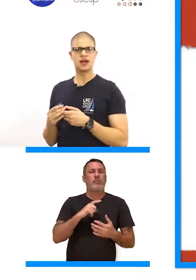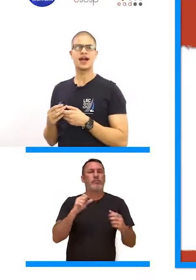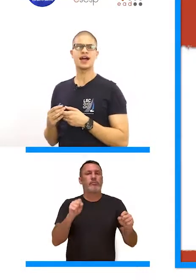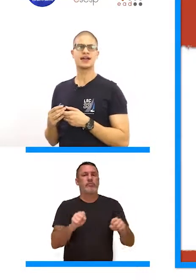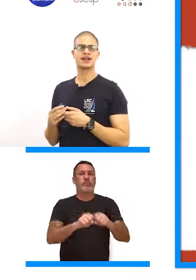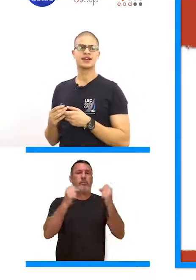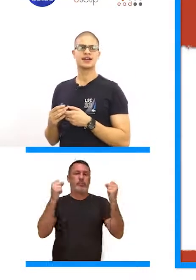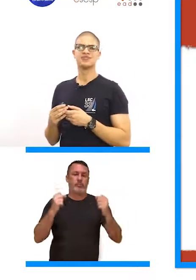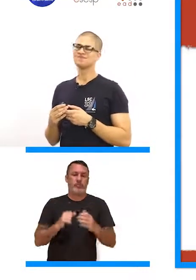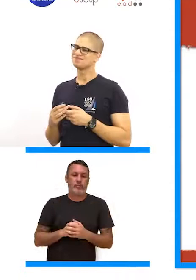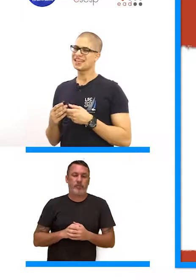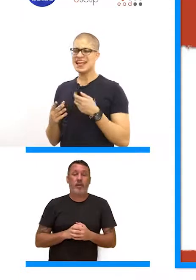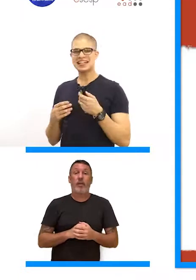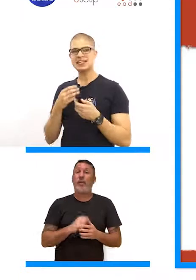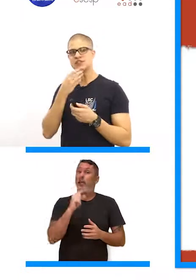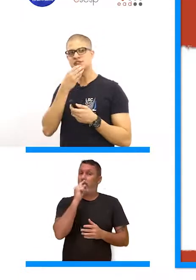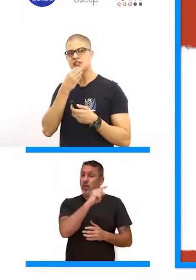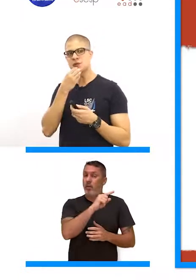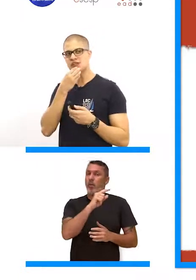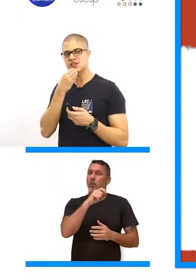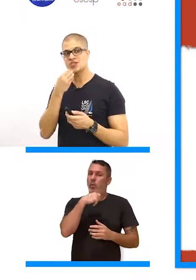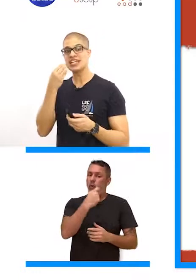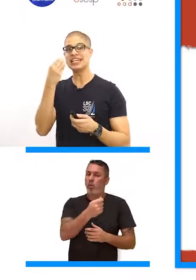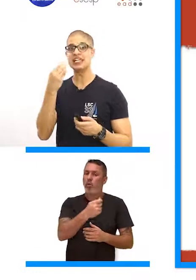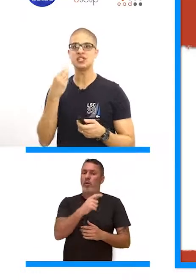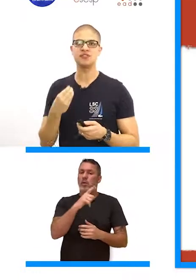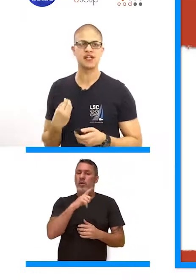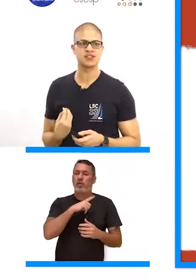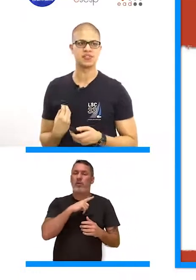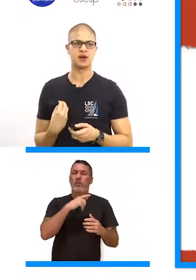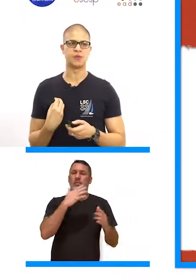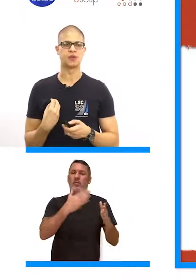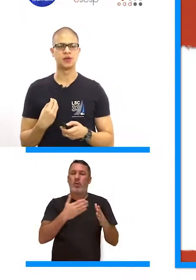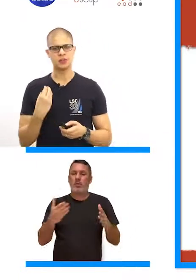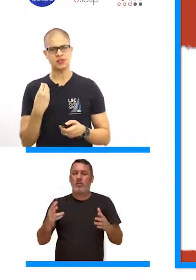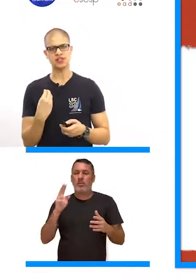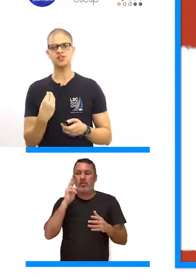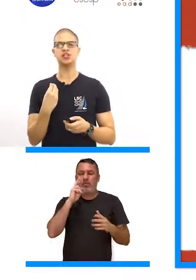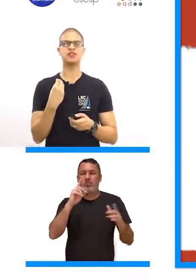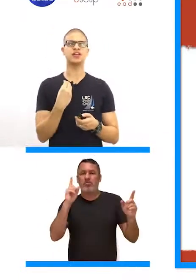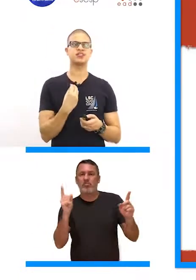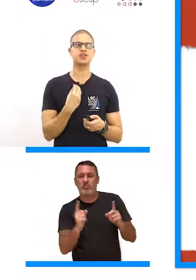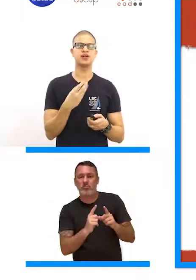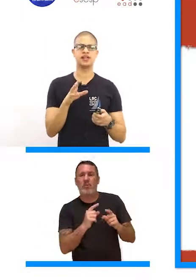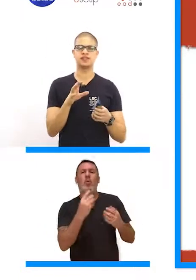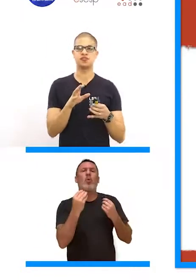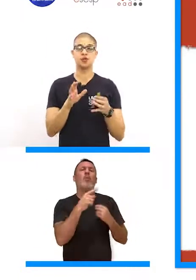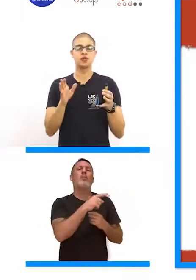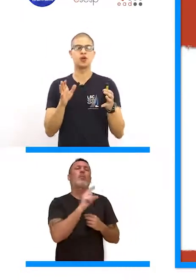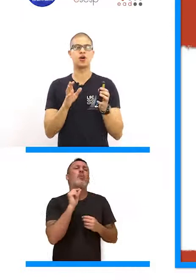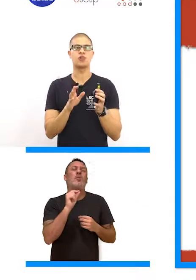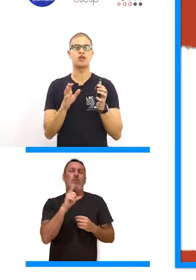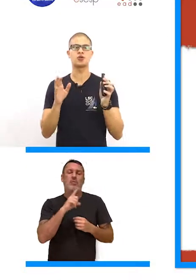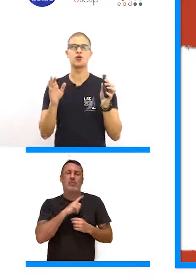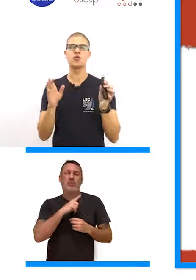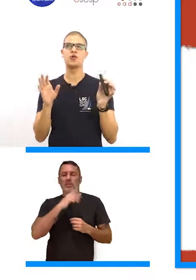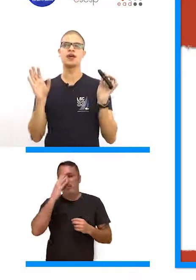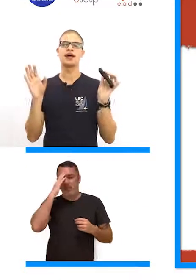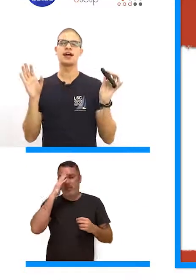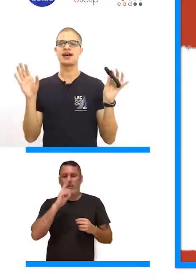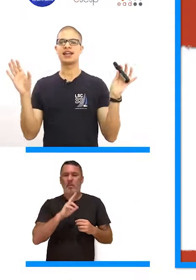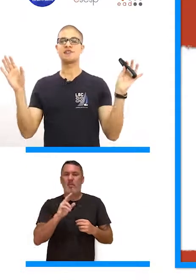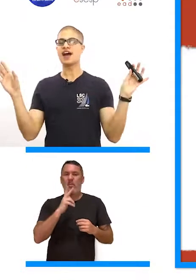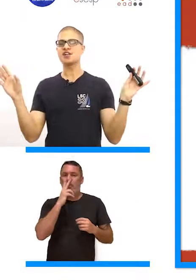Se deslocar. É aqui que você tem um processo de lixiviação. O processo de lixiviação ele é definido coloquialmente